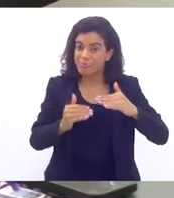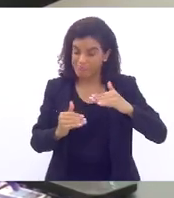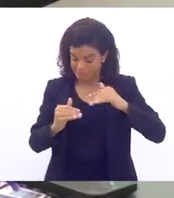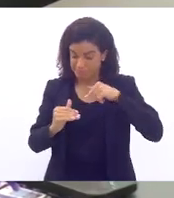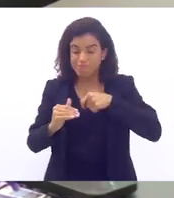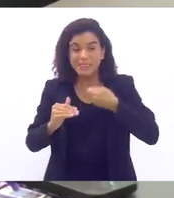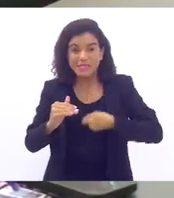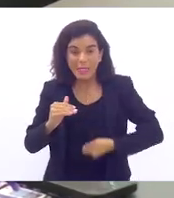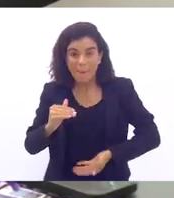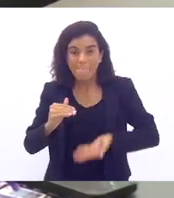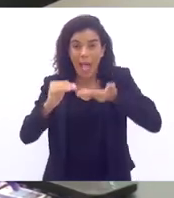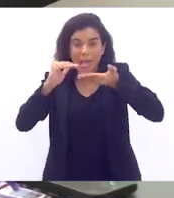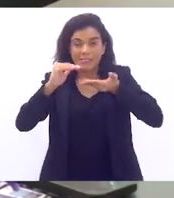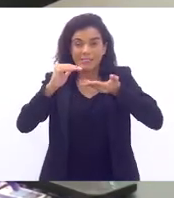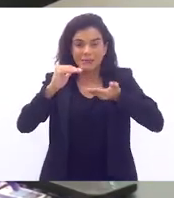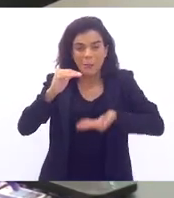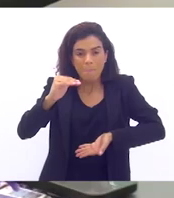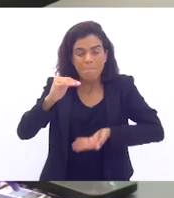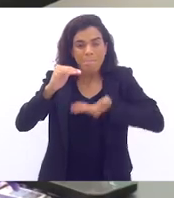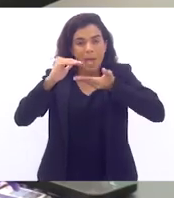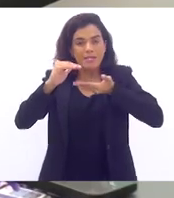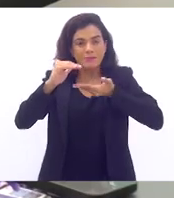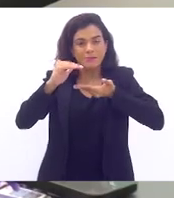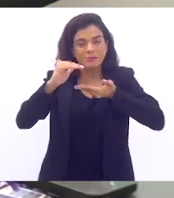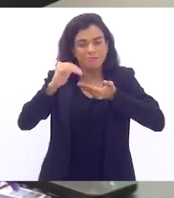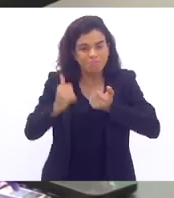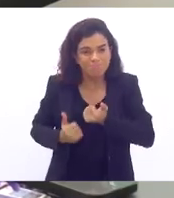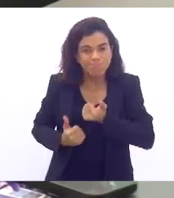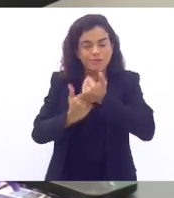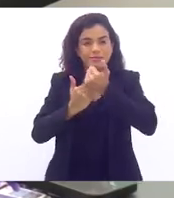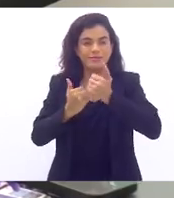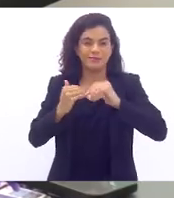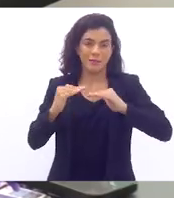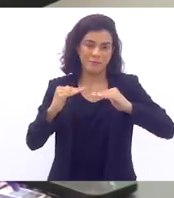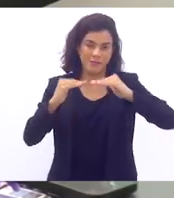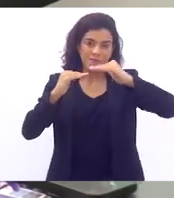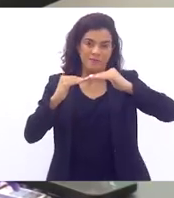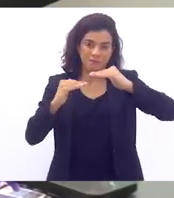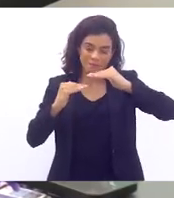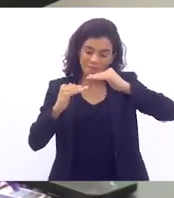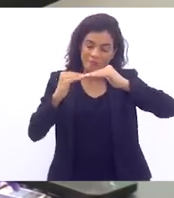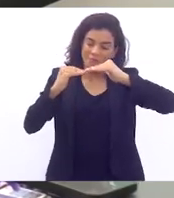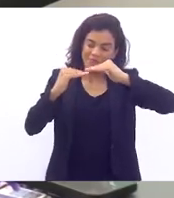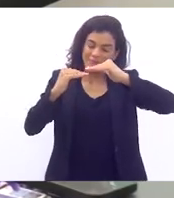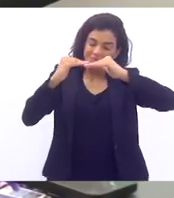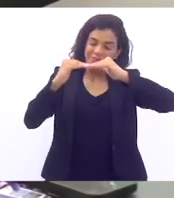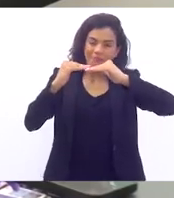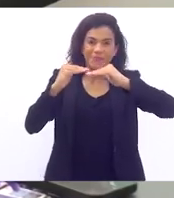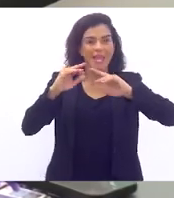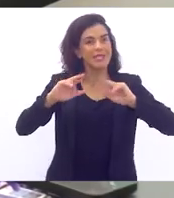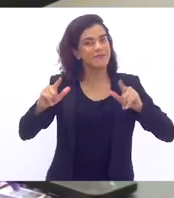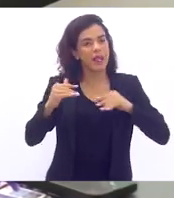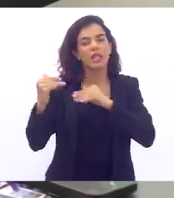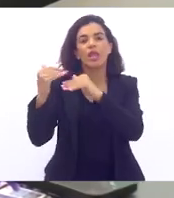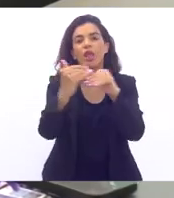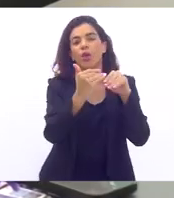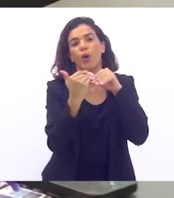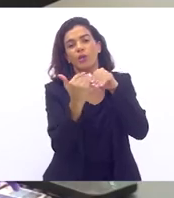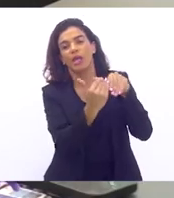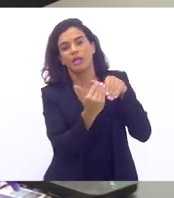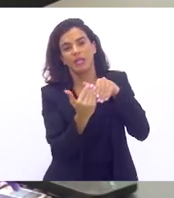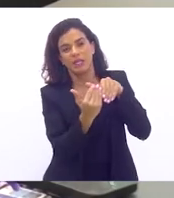é concentrar esforços e recursos para quem precisa mais o que é diferente de igualdade